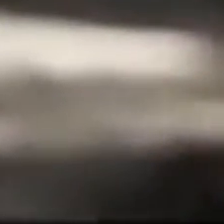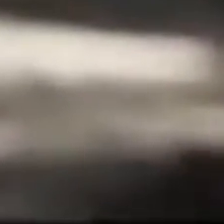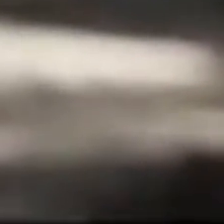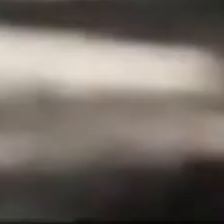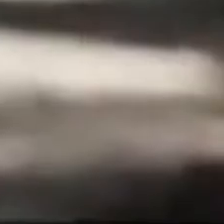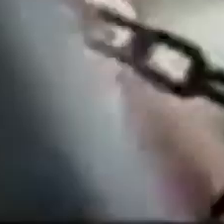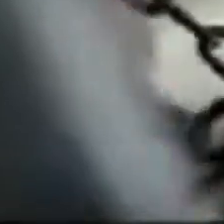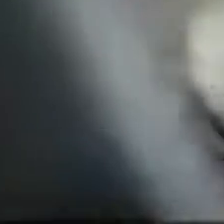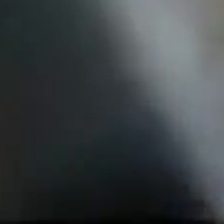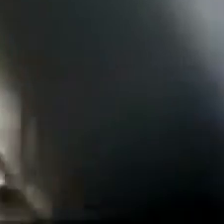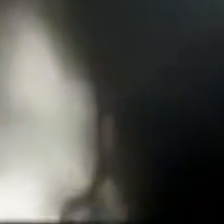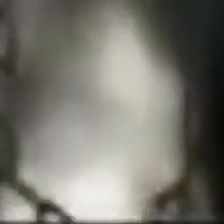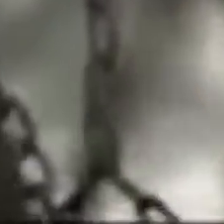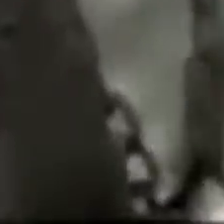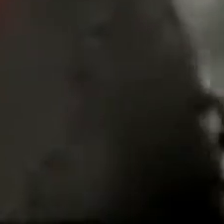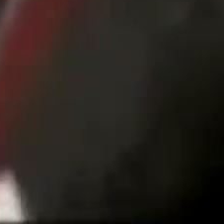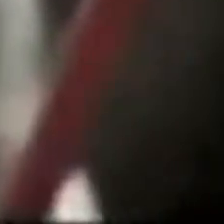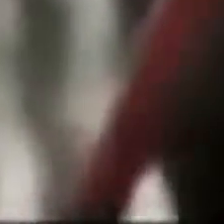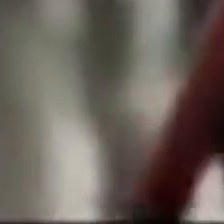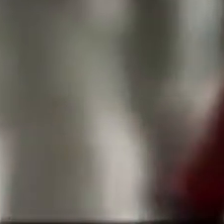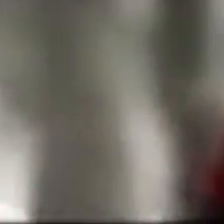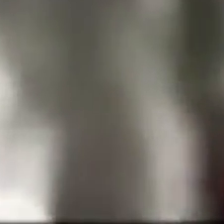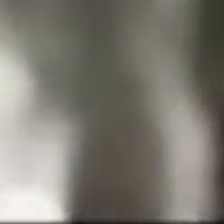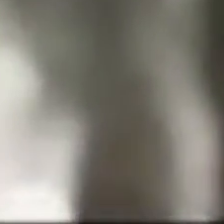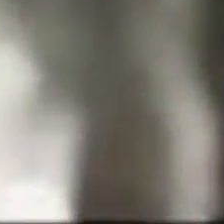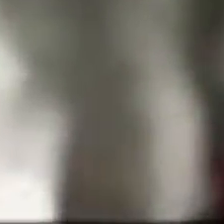Porque o homem não cuida da própria saúde.